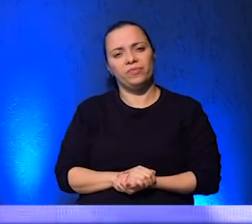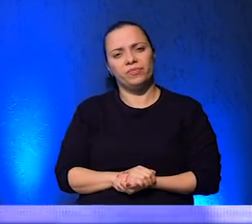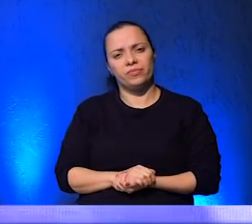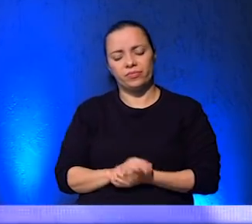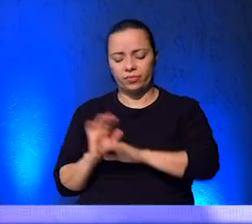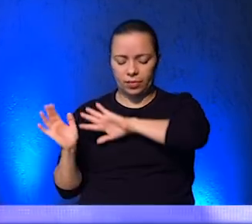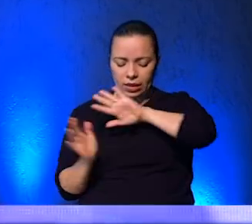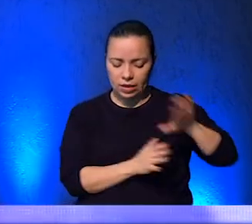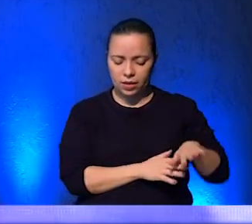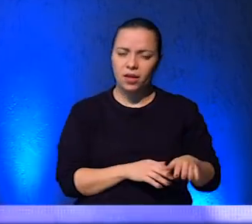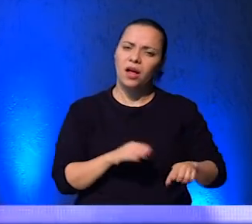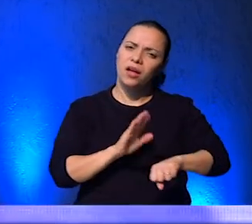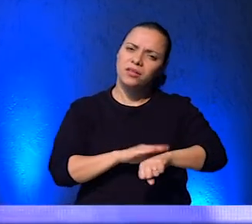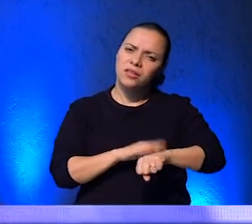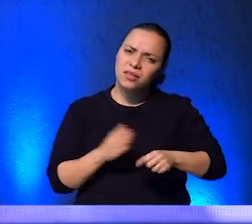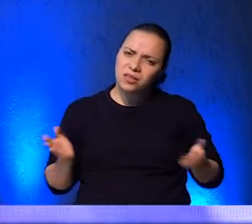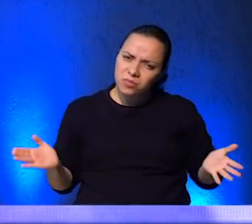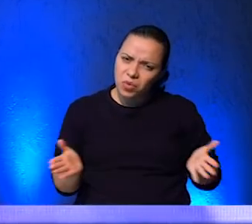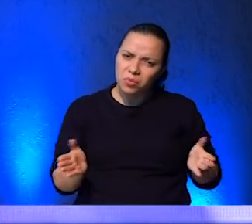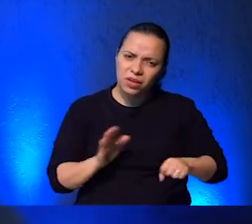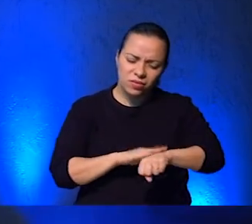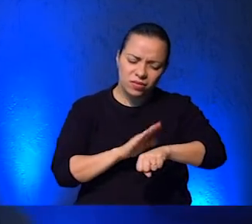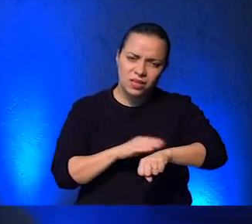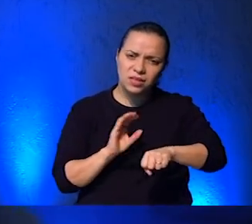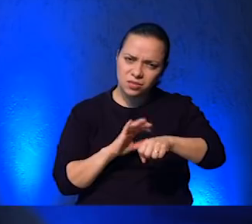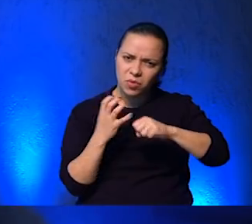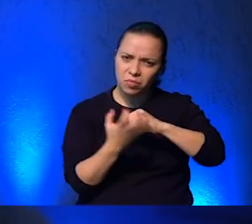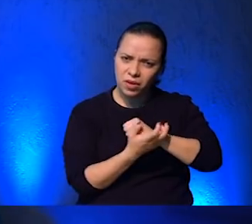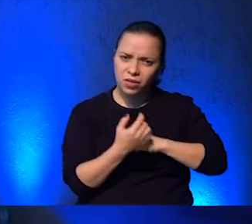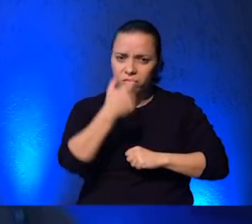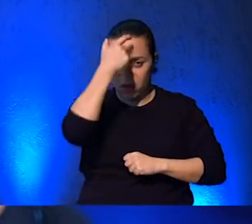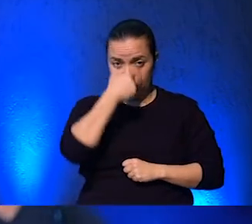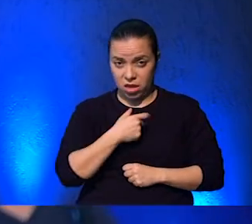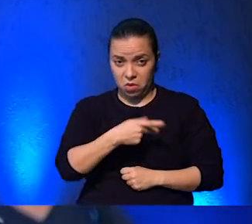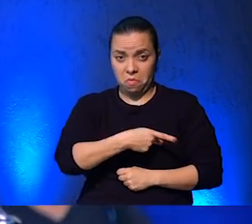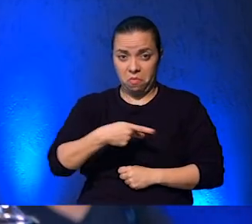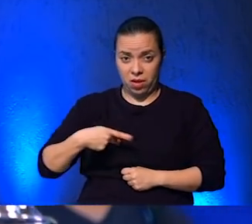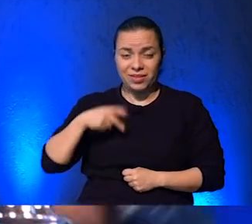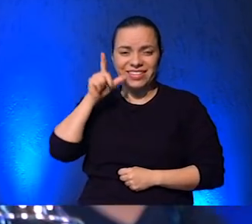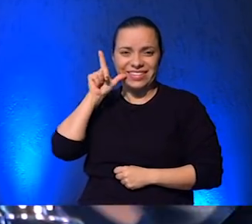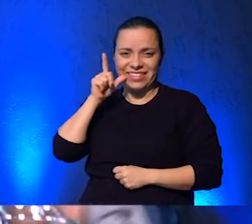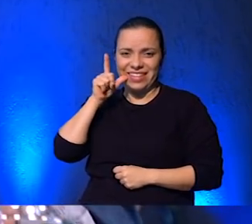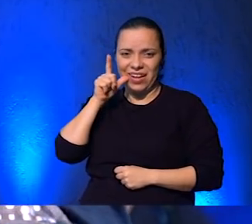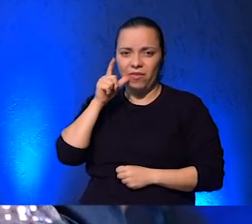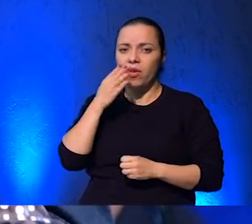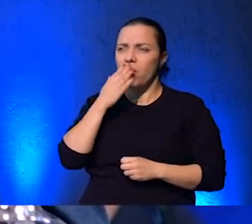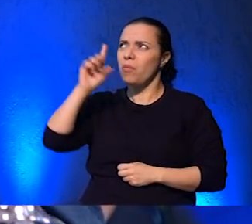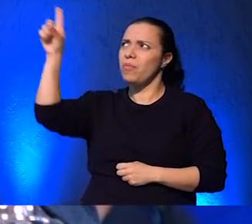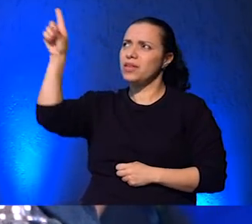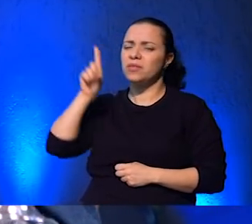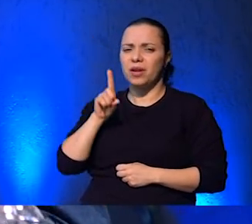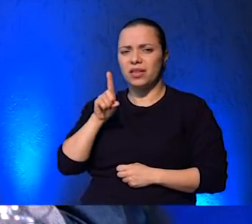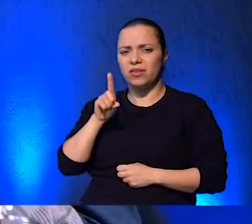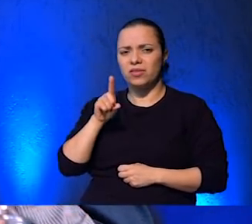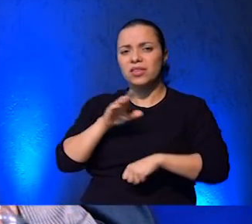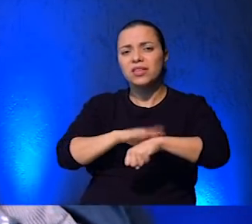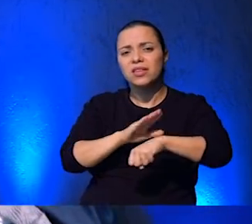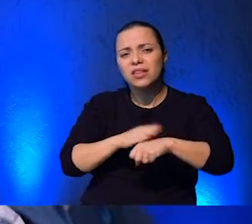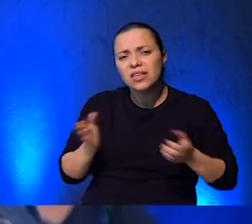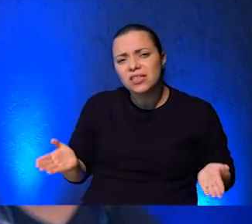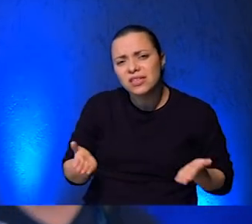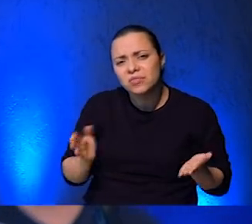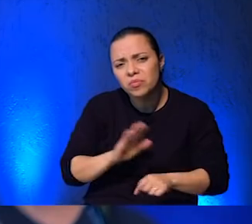graça que você acha graça e como é que eu acho graça pastor como é que não é achou graça